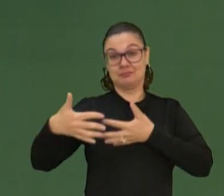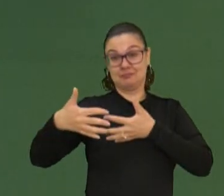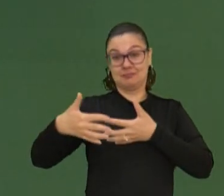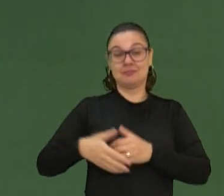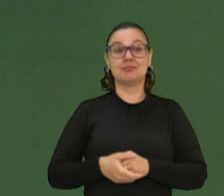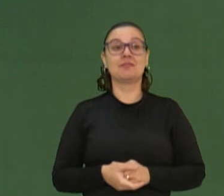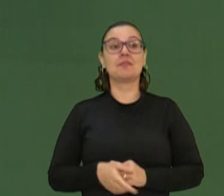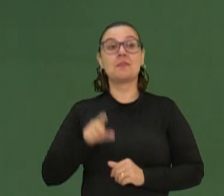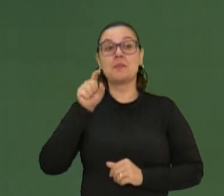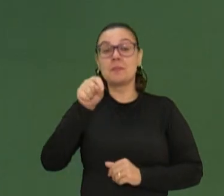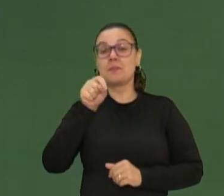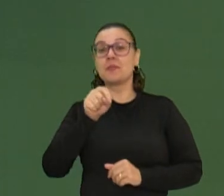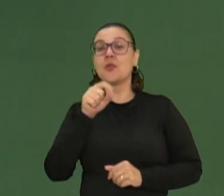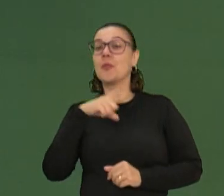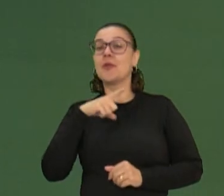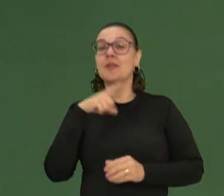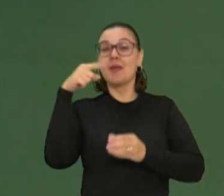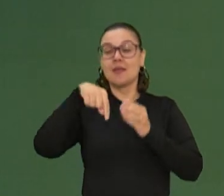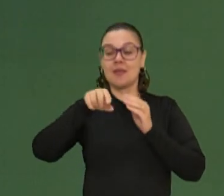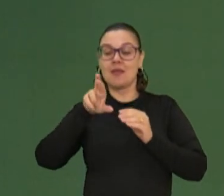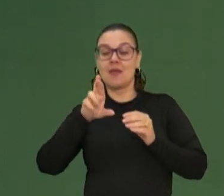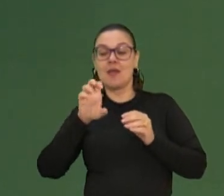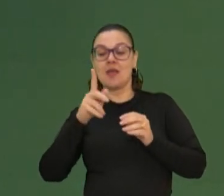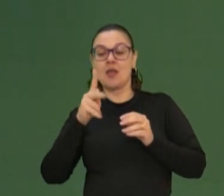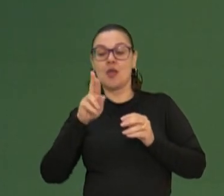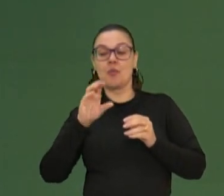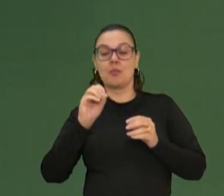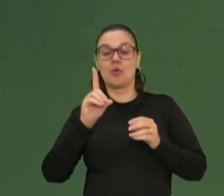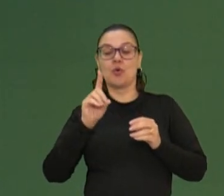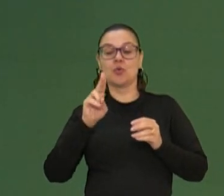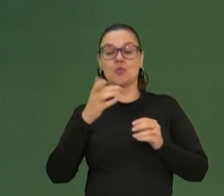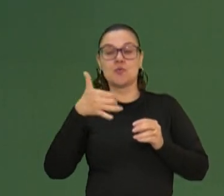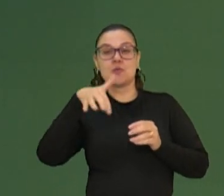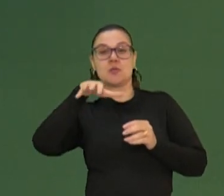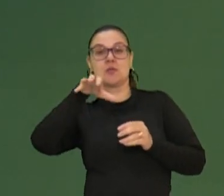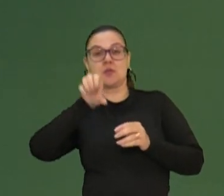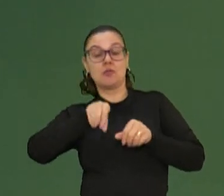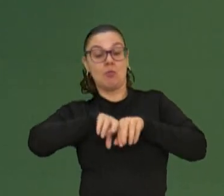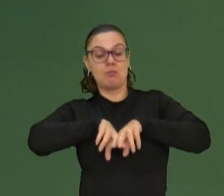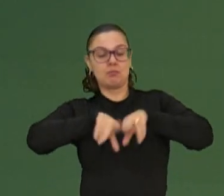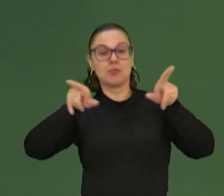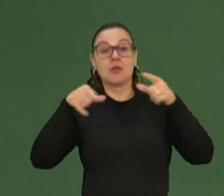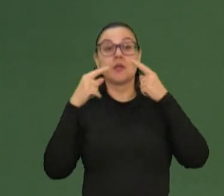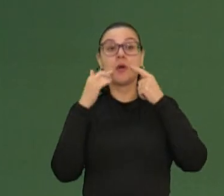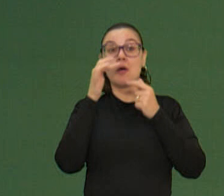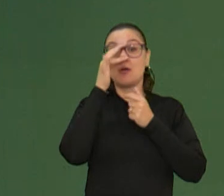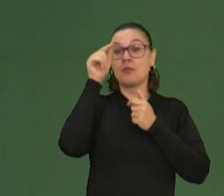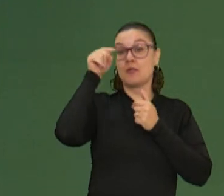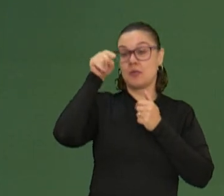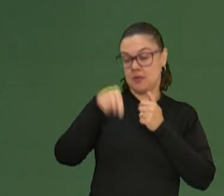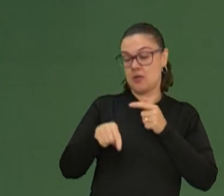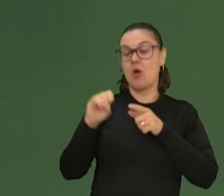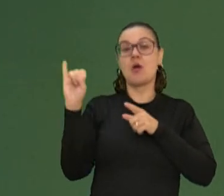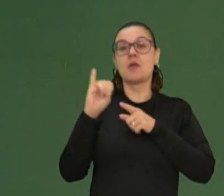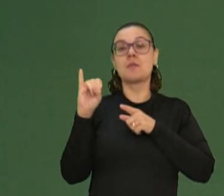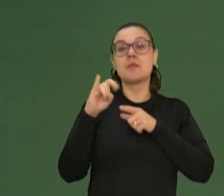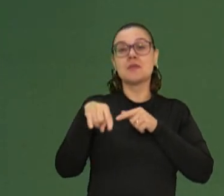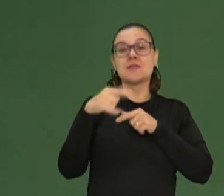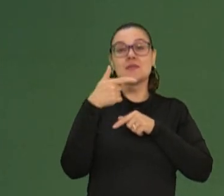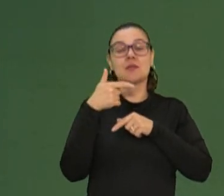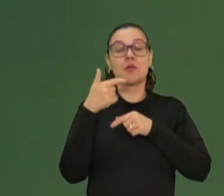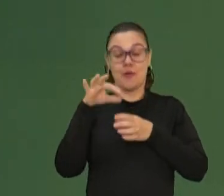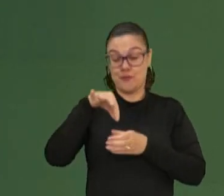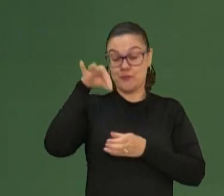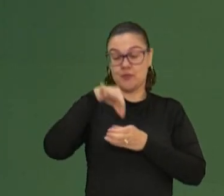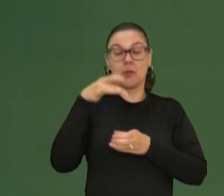utilizada. E o que tem nesse aparelho reprodutor? Generalizando, uma flor muito boa para isso é a flor do hibisco, que além de ser um